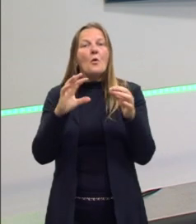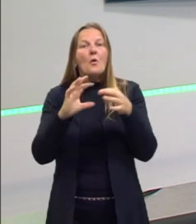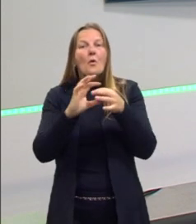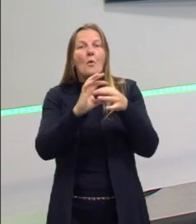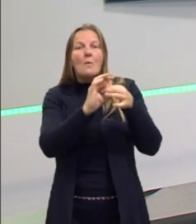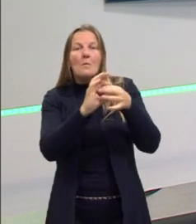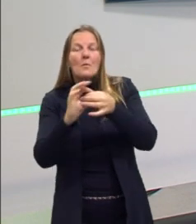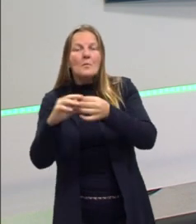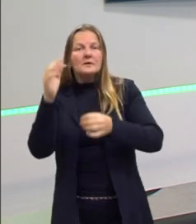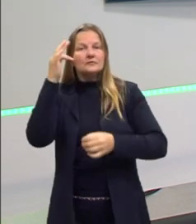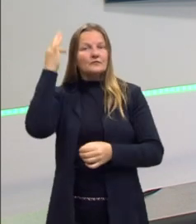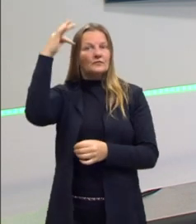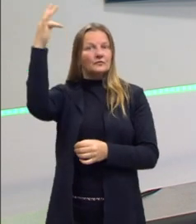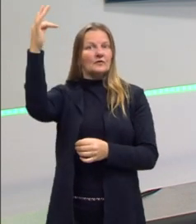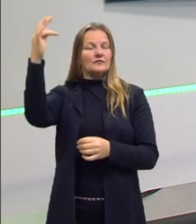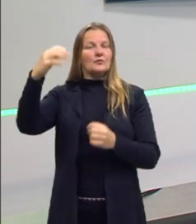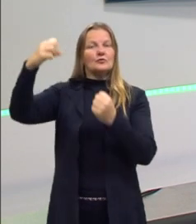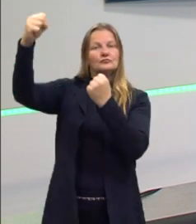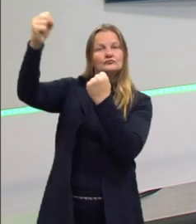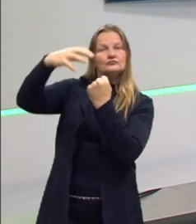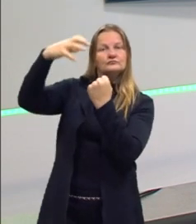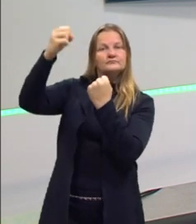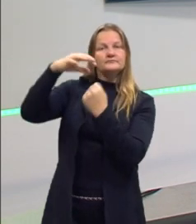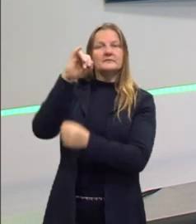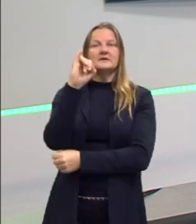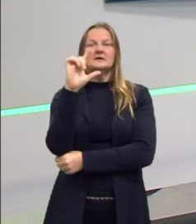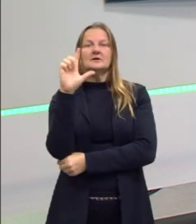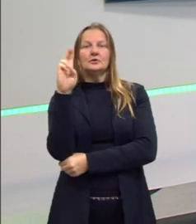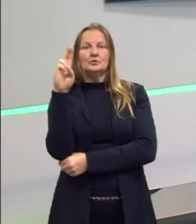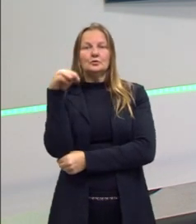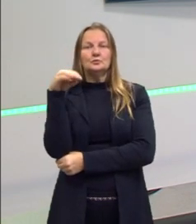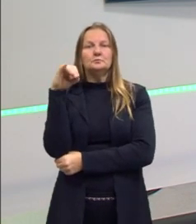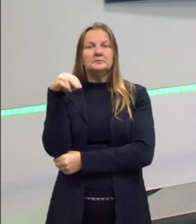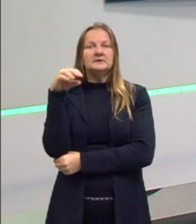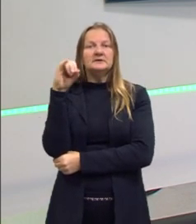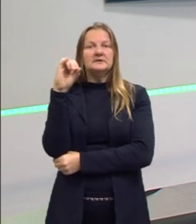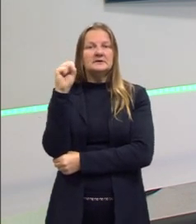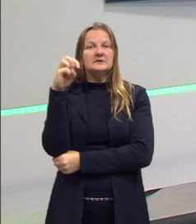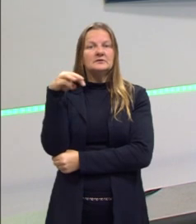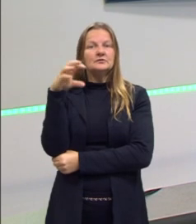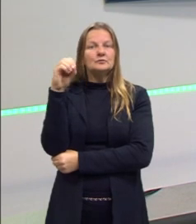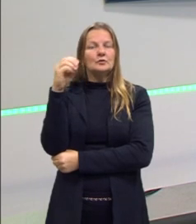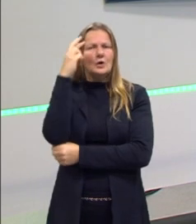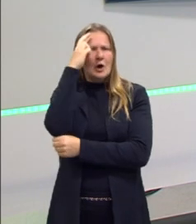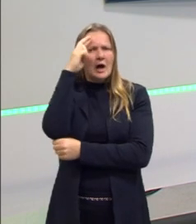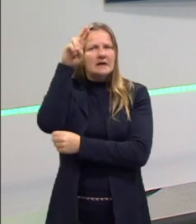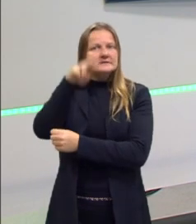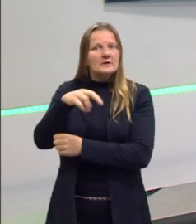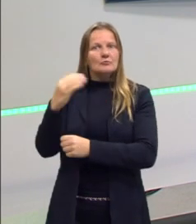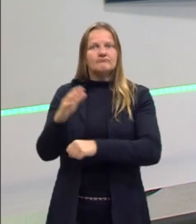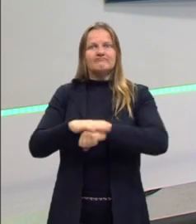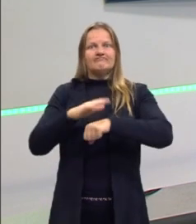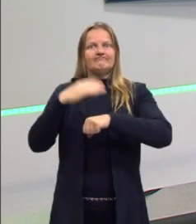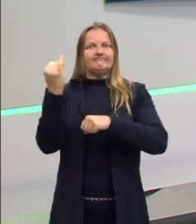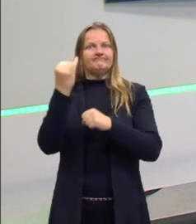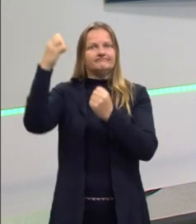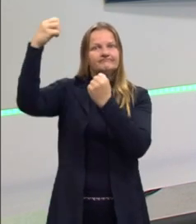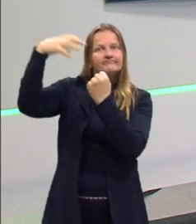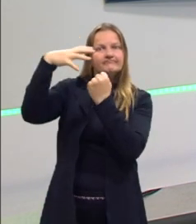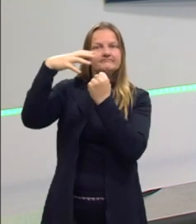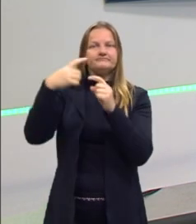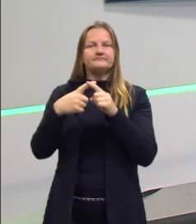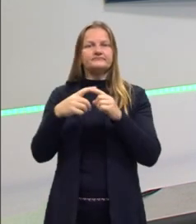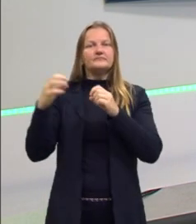Iluminismo que vai pregar e a importância do método científico da razão e que vai influenciar